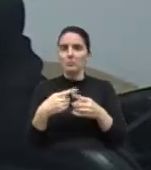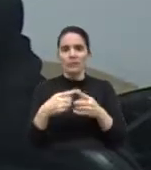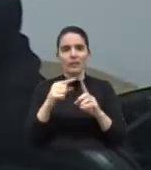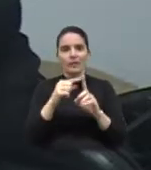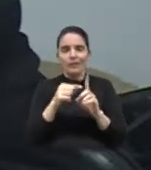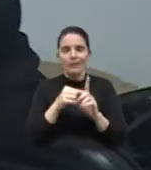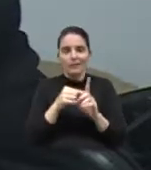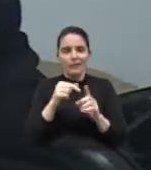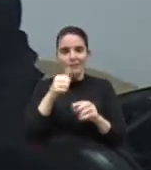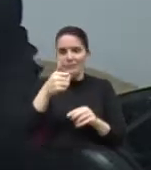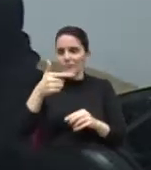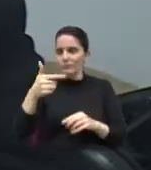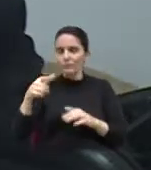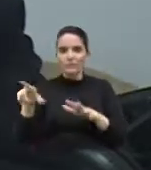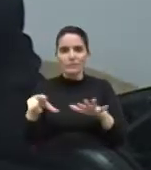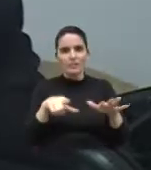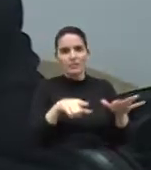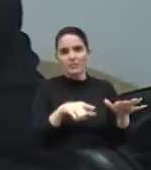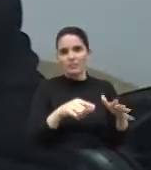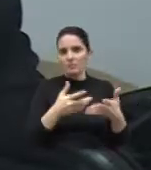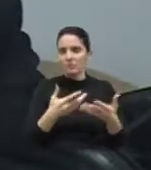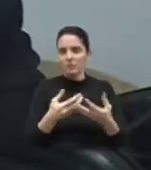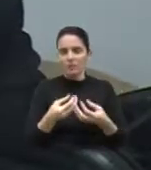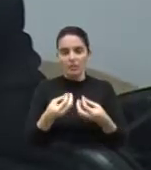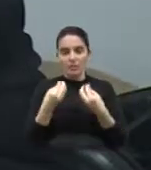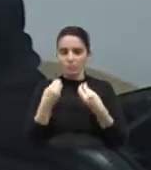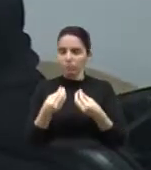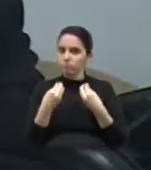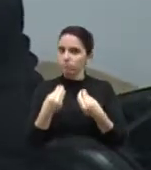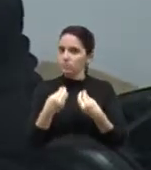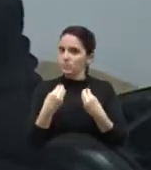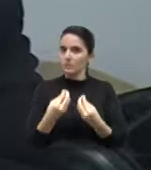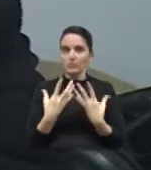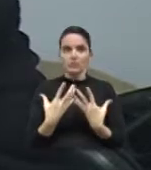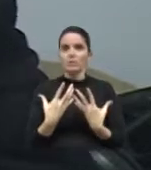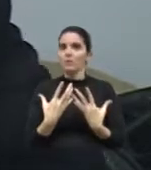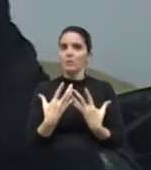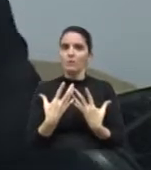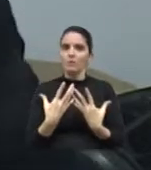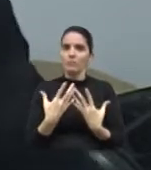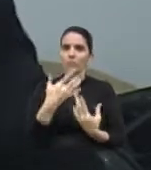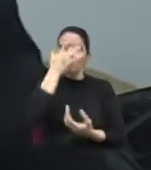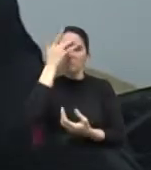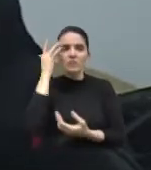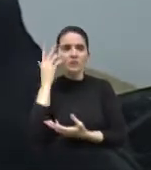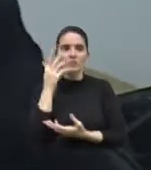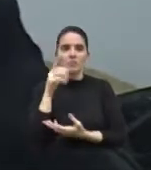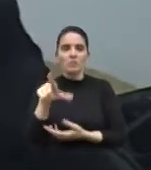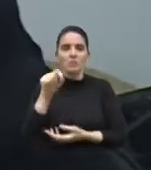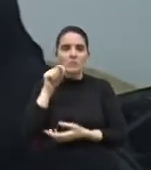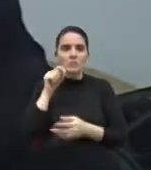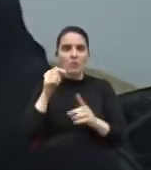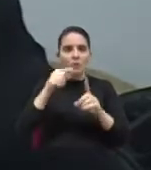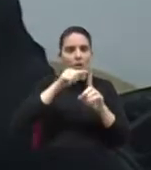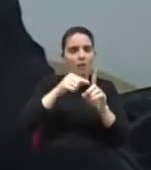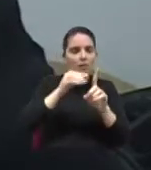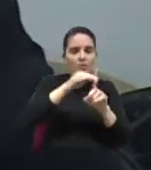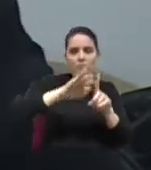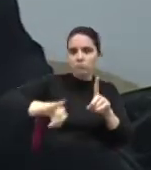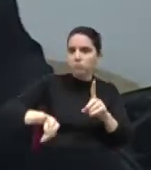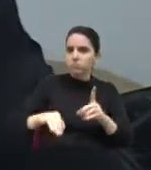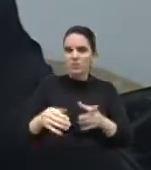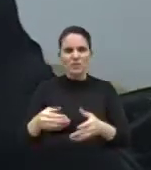semanas. É uma atrocidade quando se decidem abortar. É uma